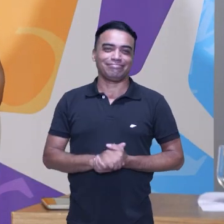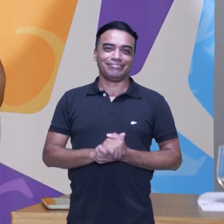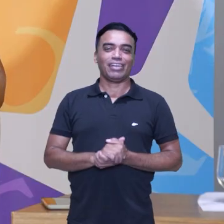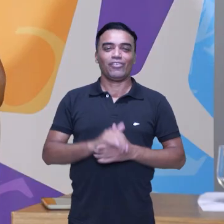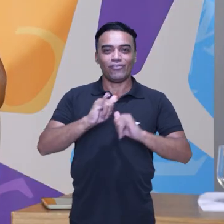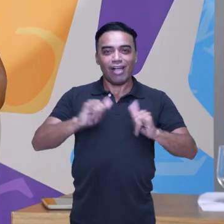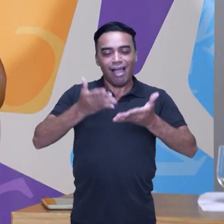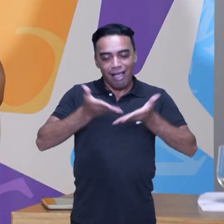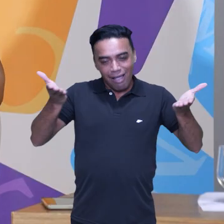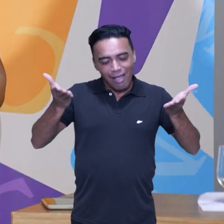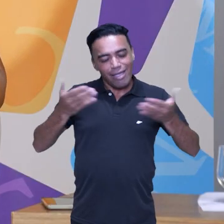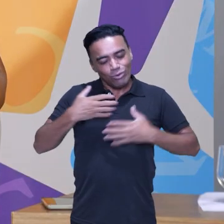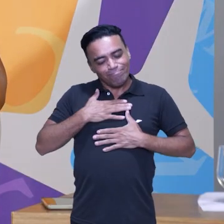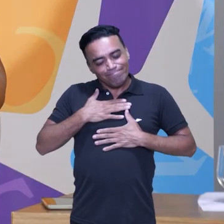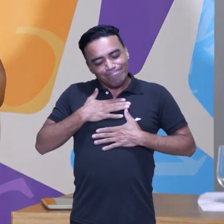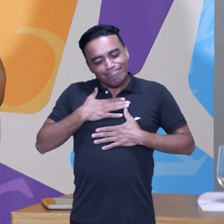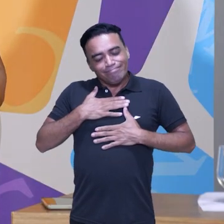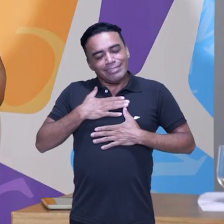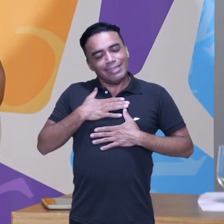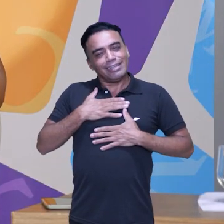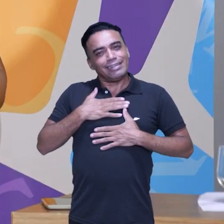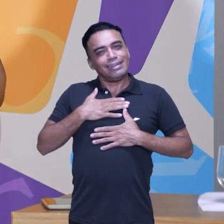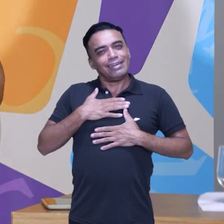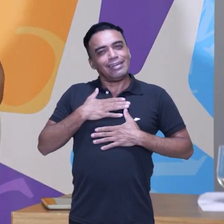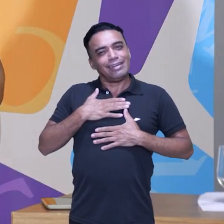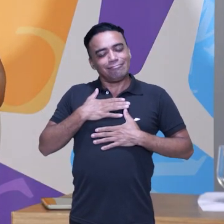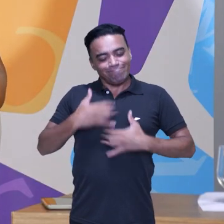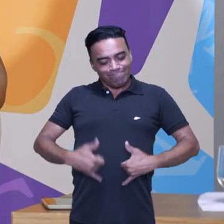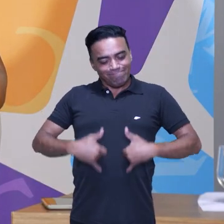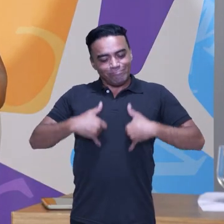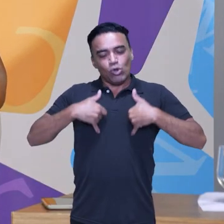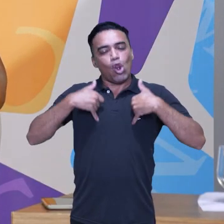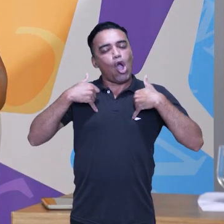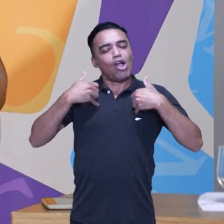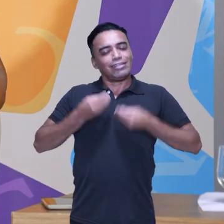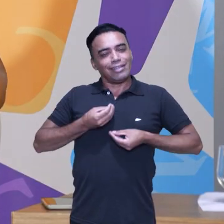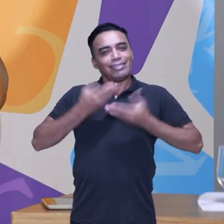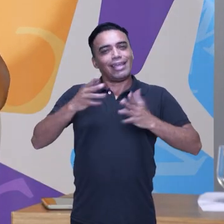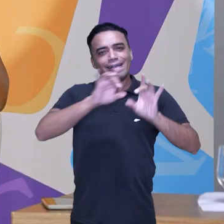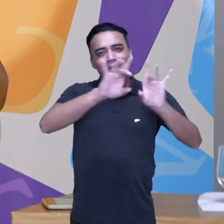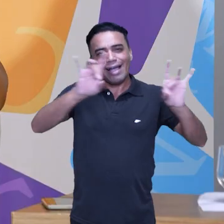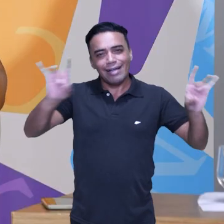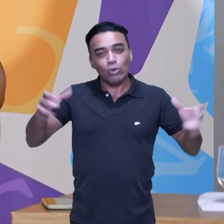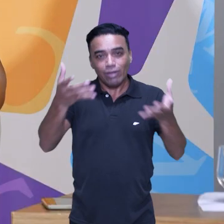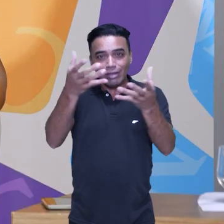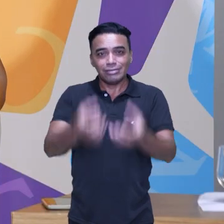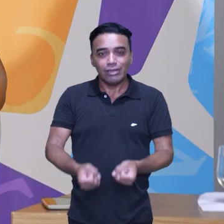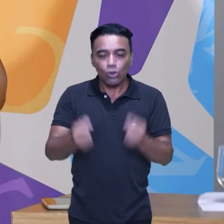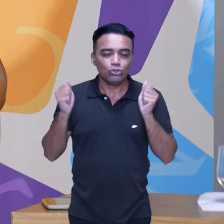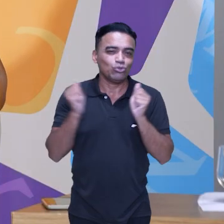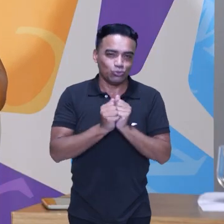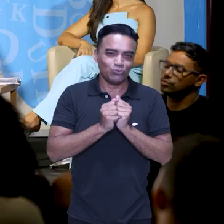que eu saio daqui muito, muito, muito com esse dever cumprido e entregue. Obrigada a cada um que topou estar aqui junto